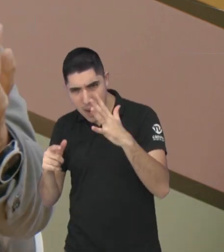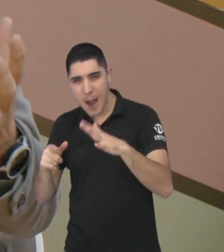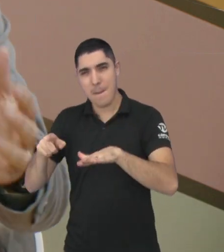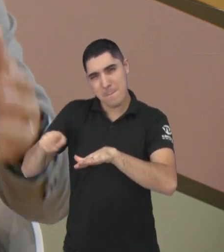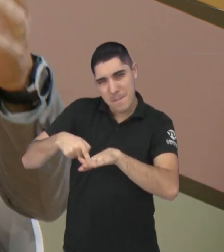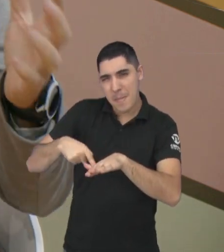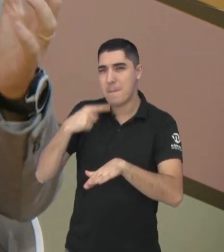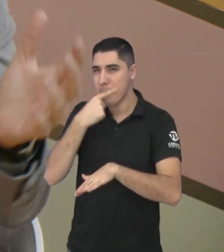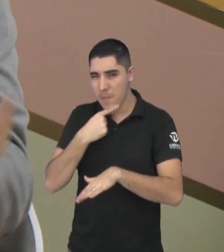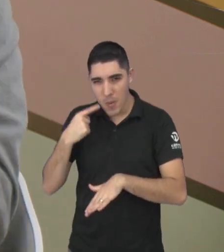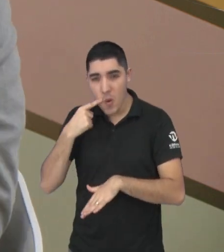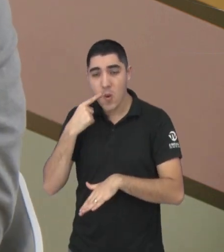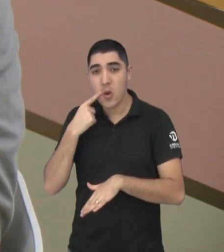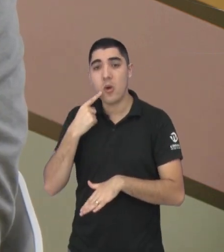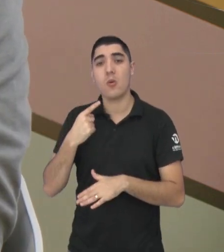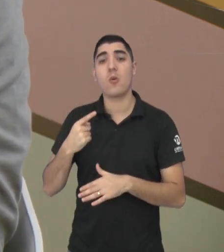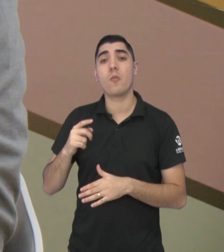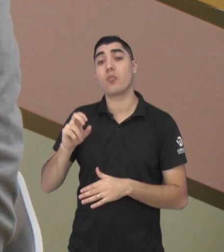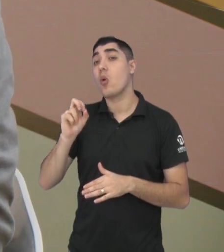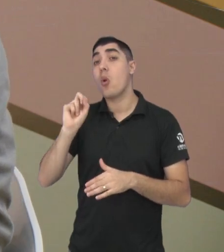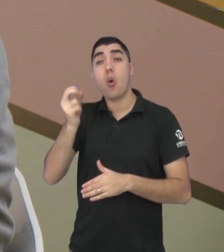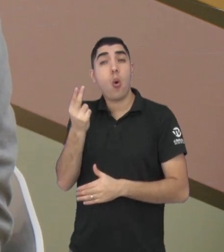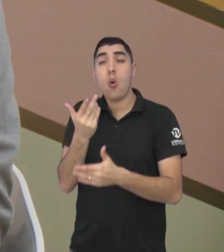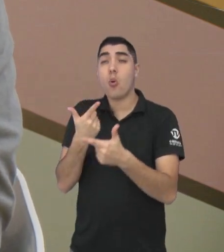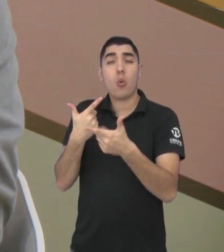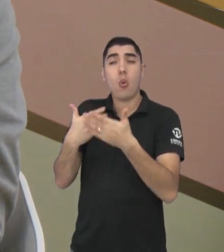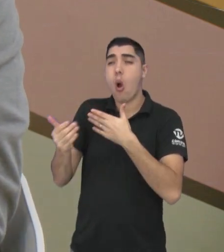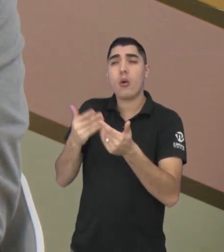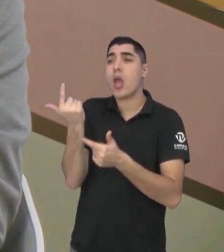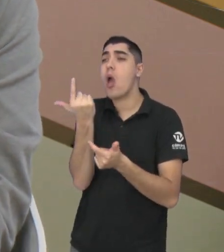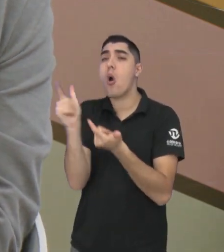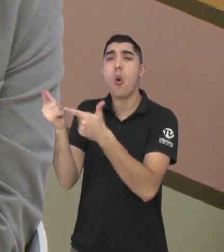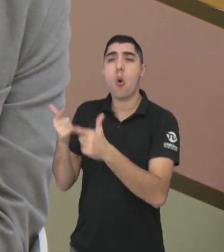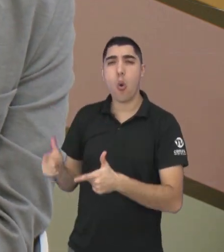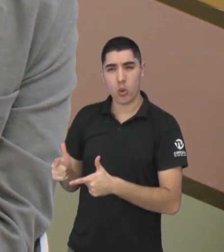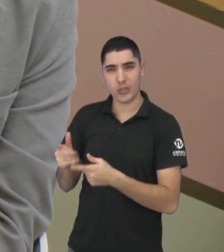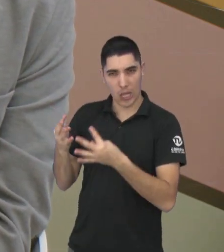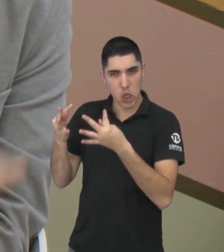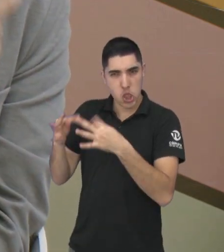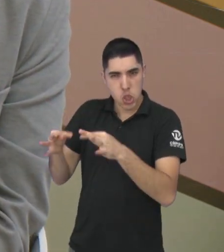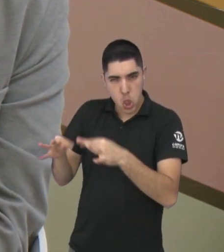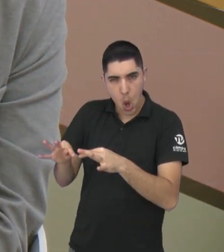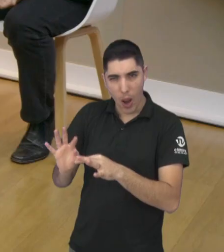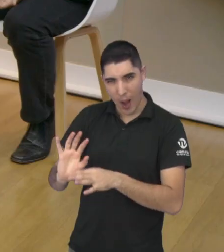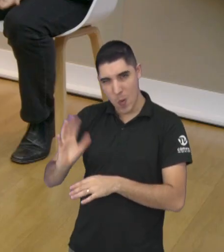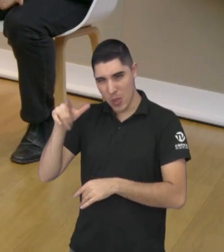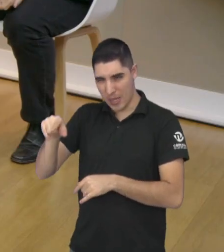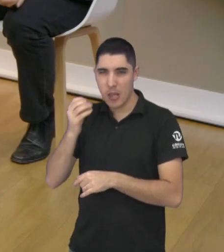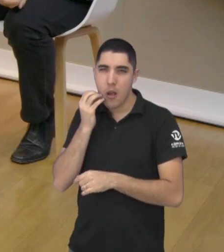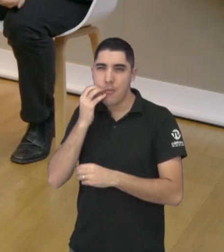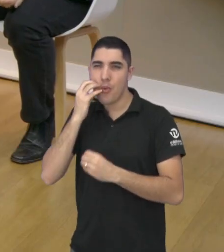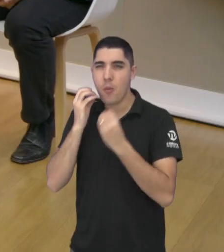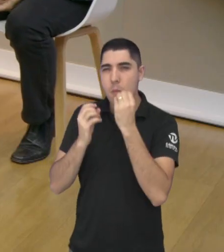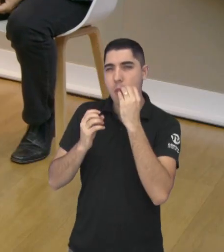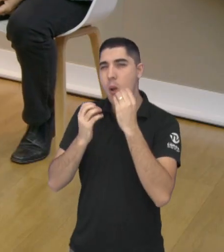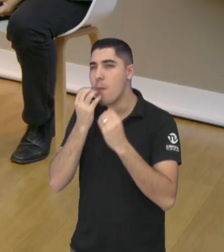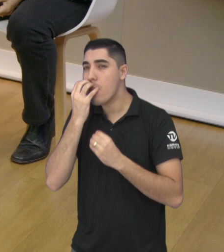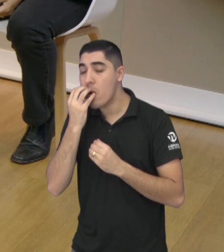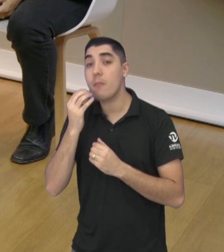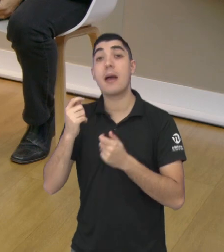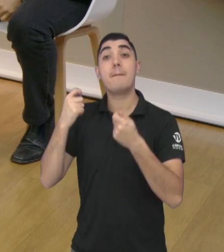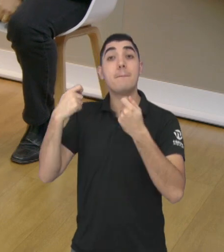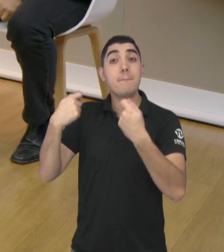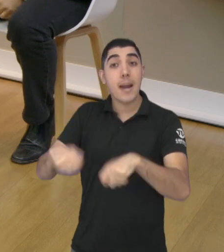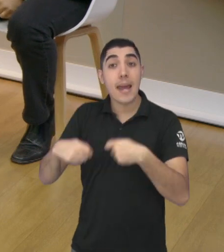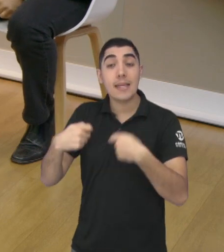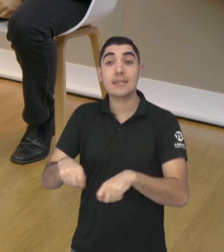desse vírus, Coxsackie vírus, ou qualquer outra estomatite, que é o nome geral que a gente dá para essas lesões que aparecem na boca, a gente tem que